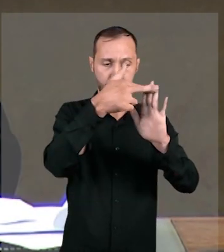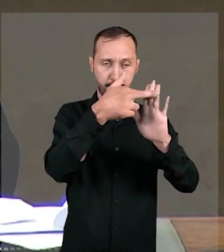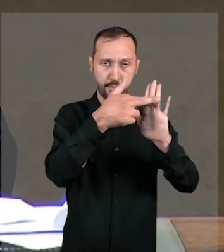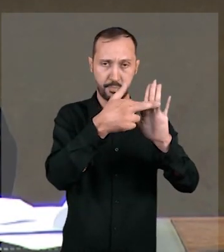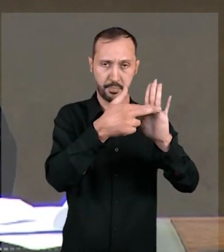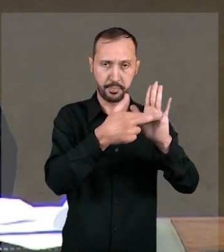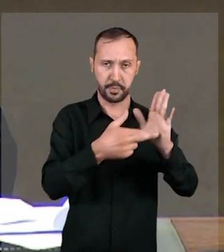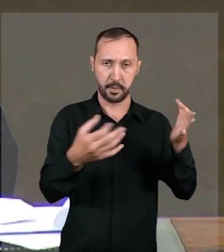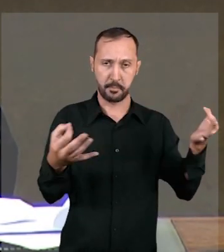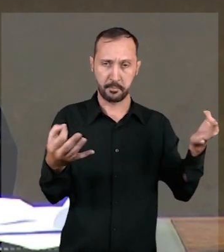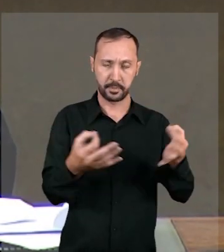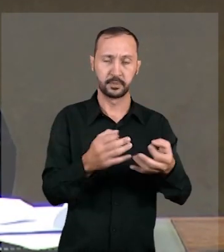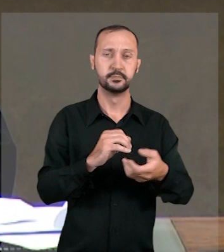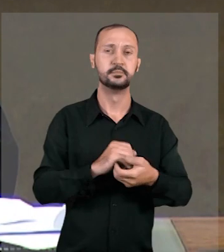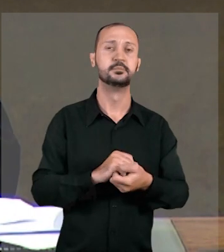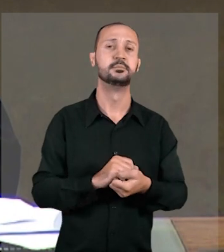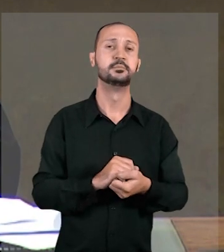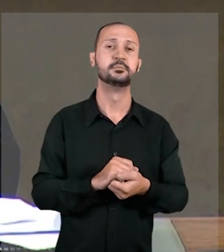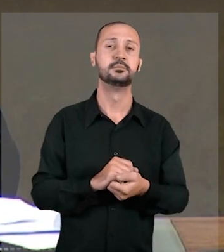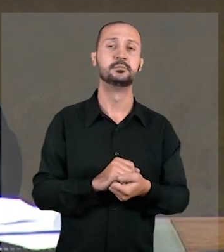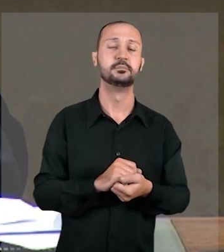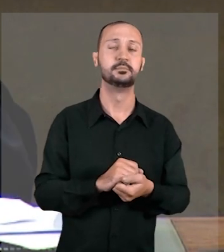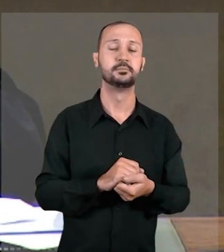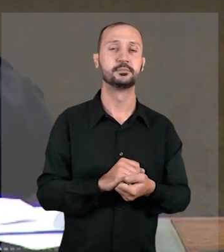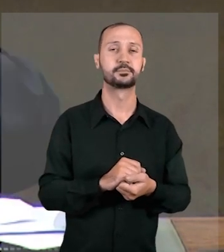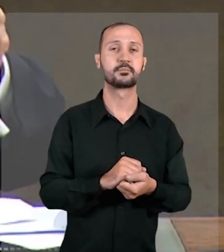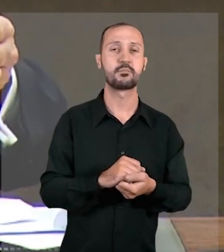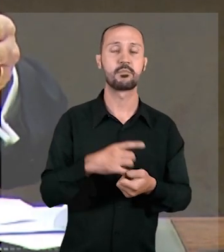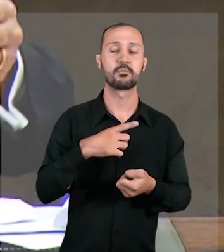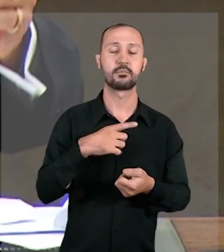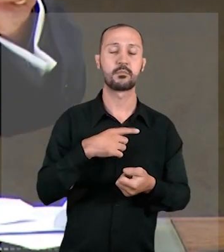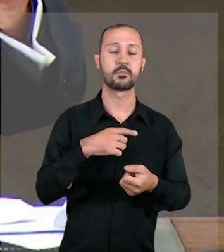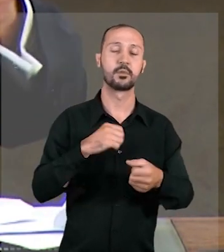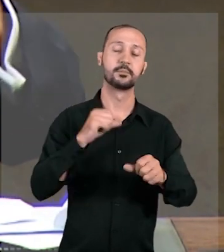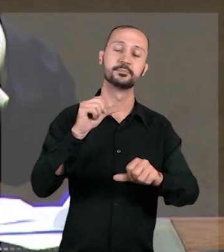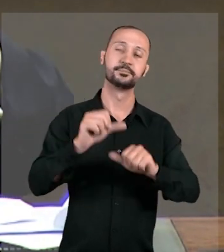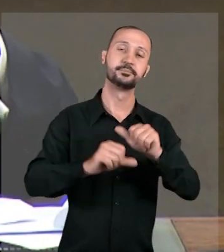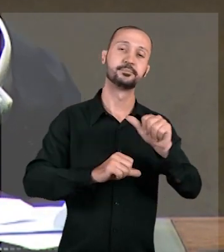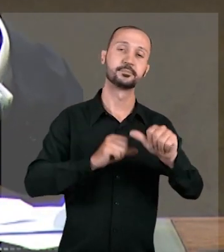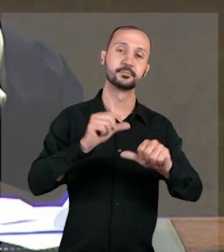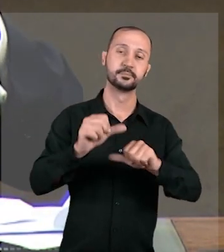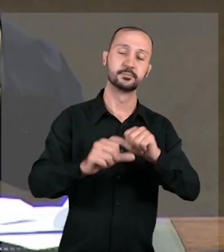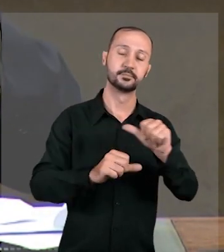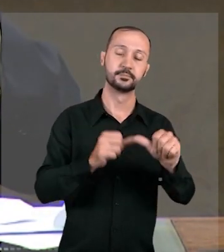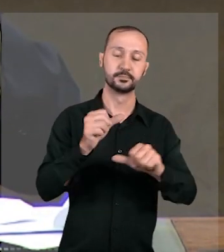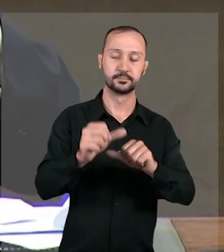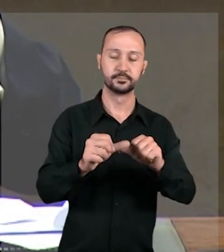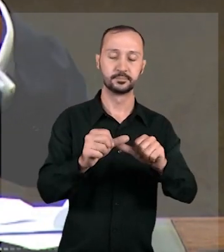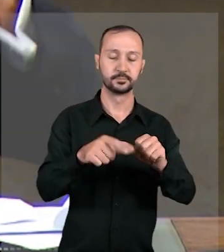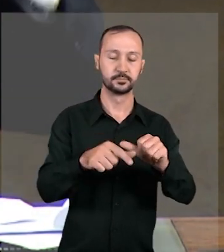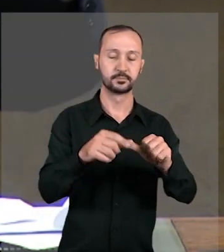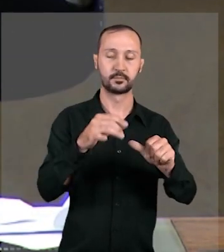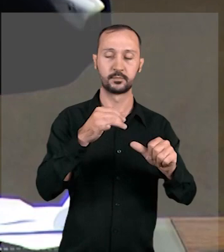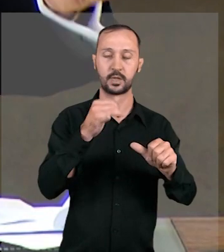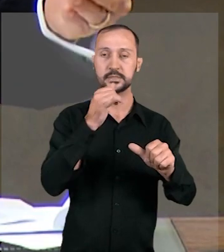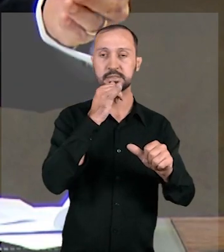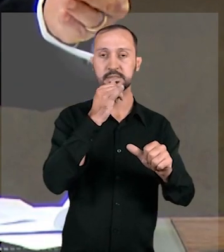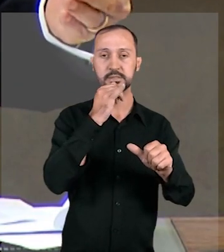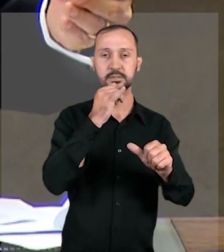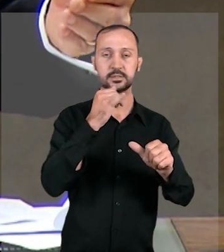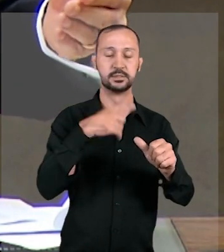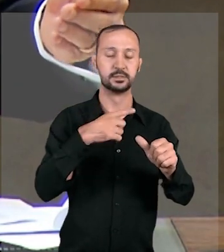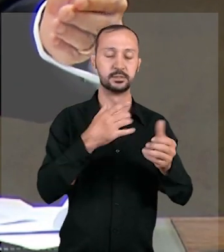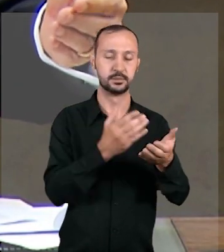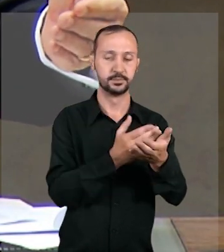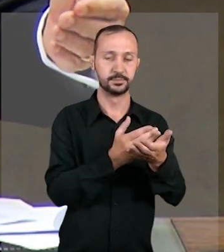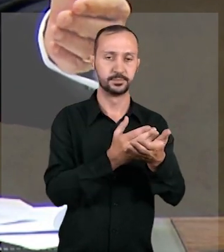regulamentada, permitiu-se que a mudança, a saída do partido pelo qual eleito para ingressar